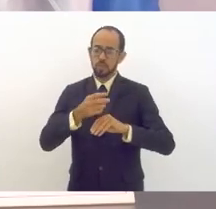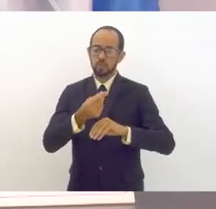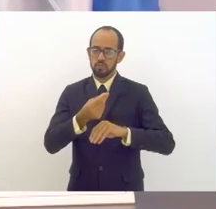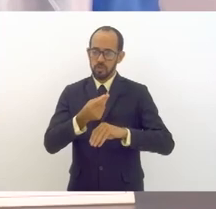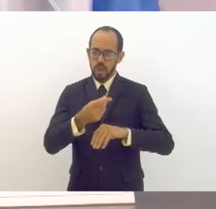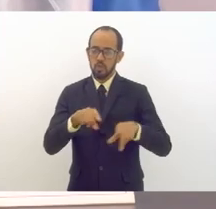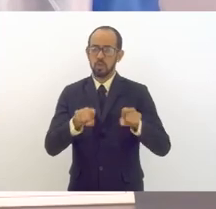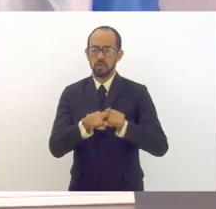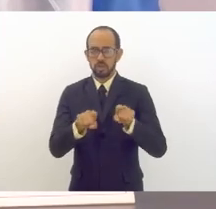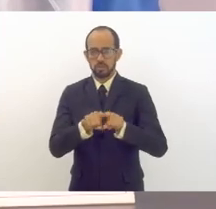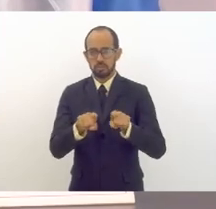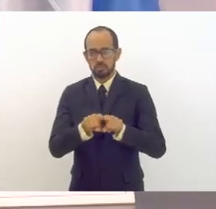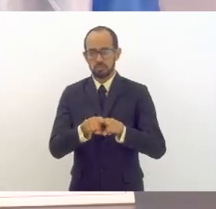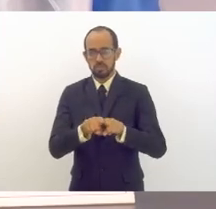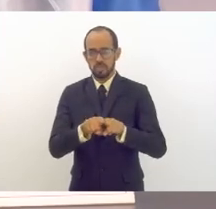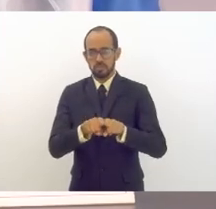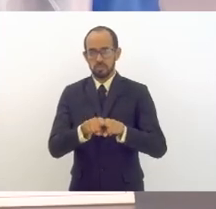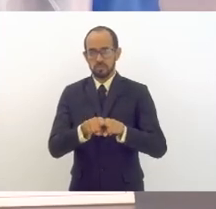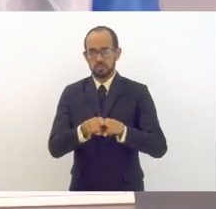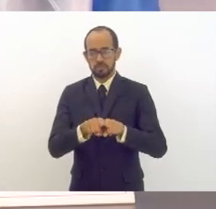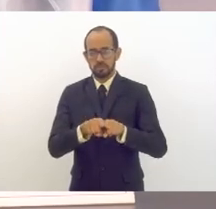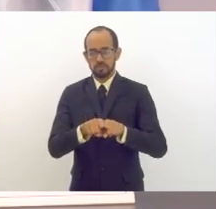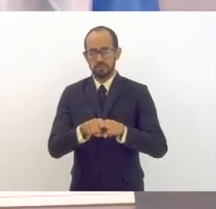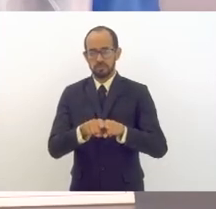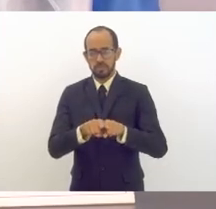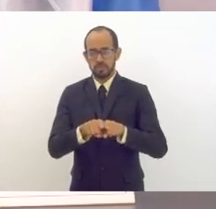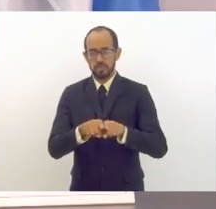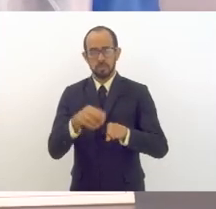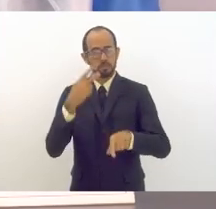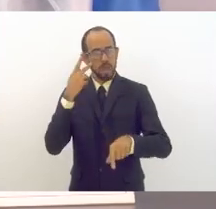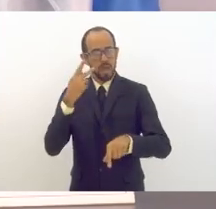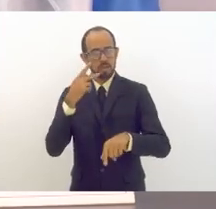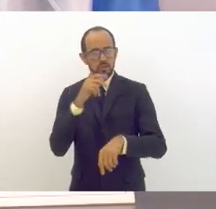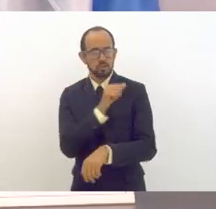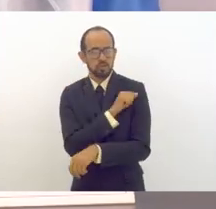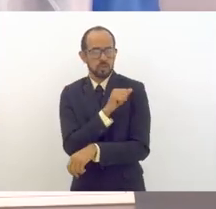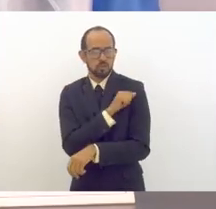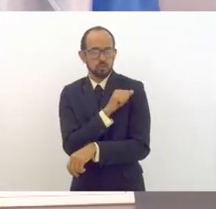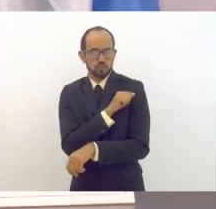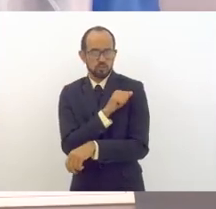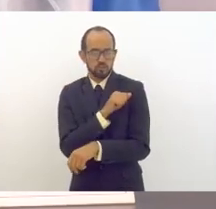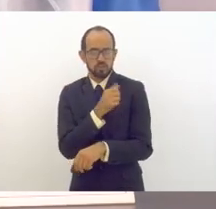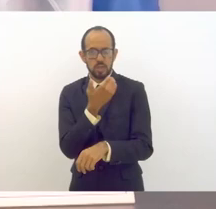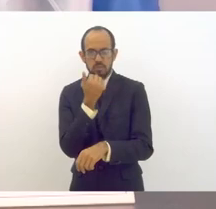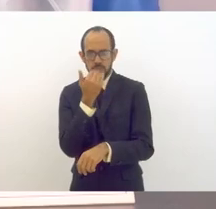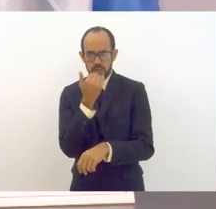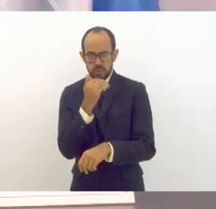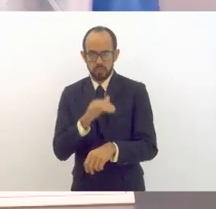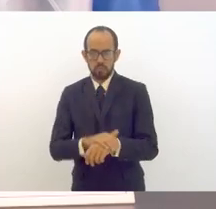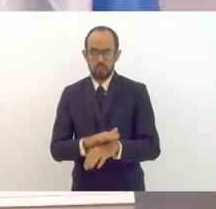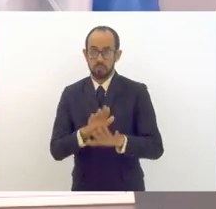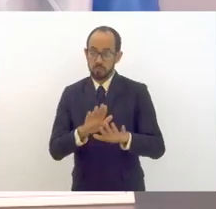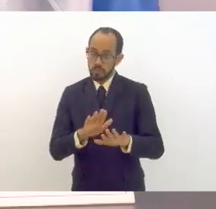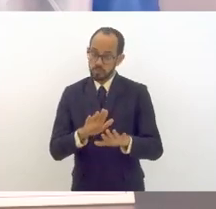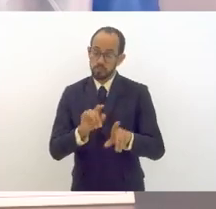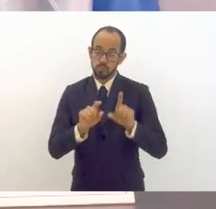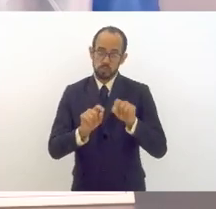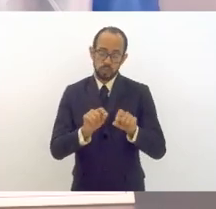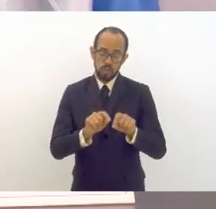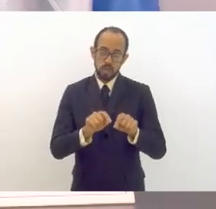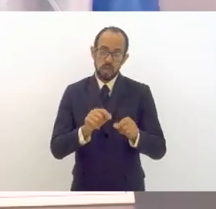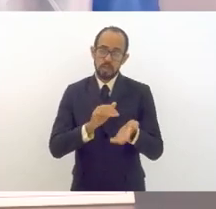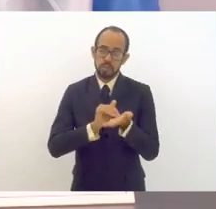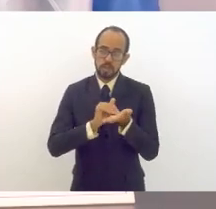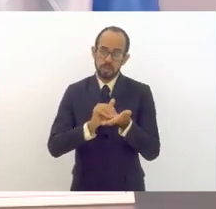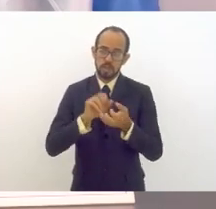valor do per capita dos estudantes da alimentação escolar. Mas, de qualquer forma, a Secretaria de Estado de Educação